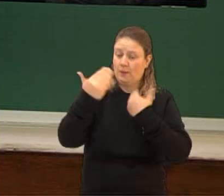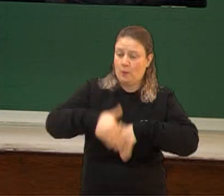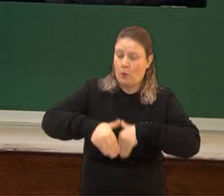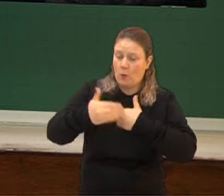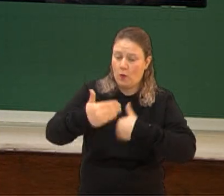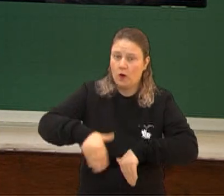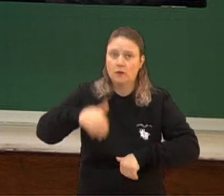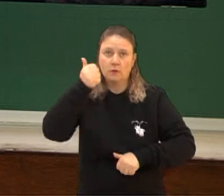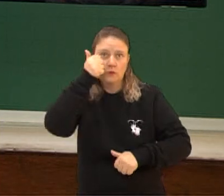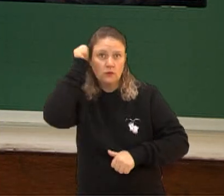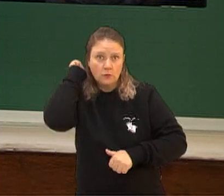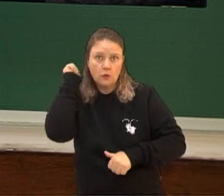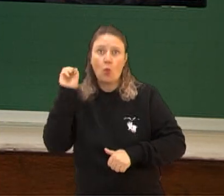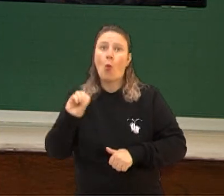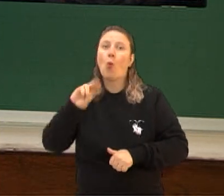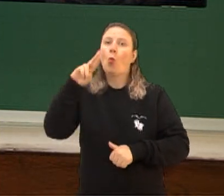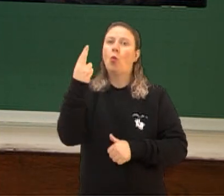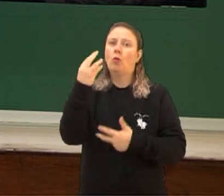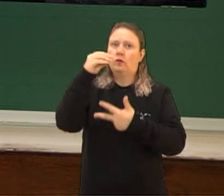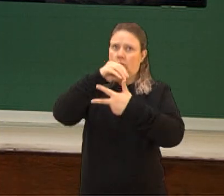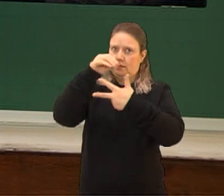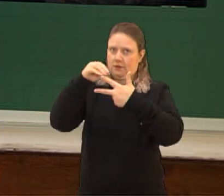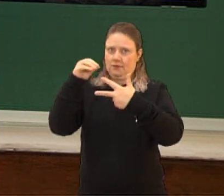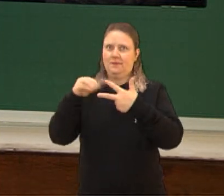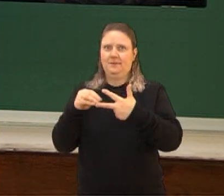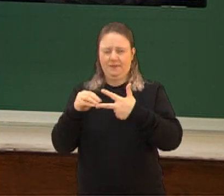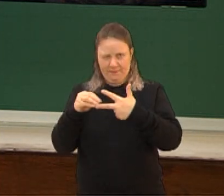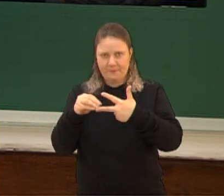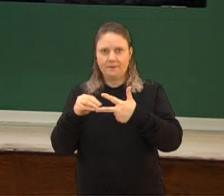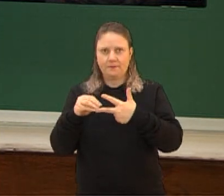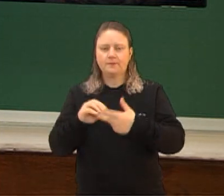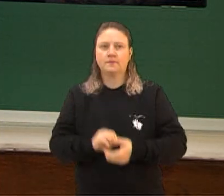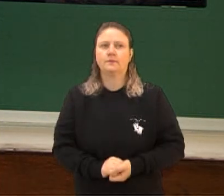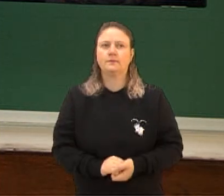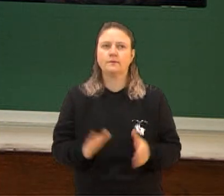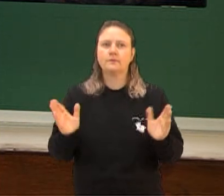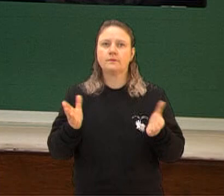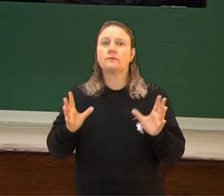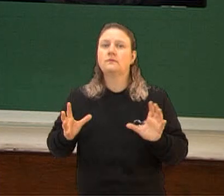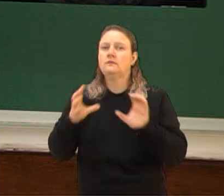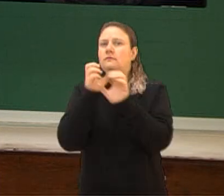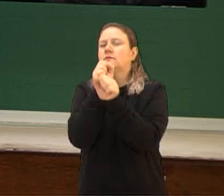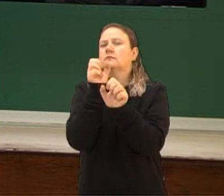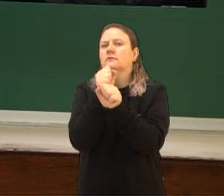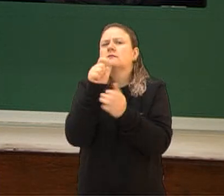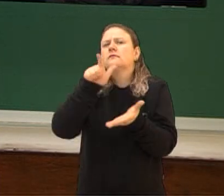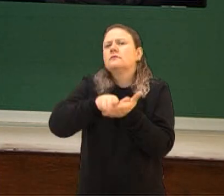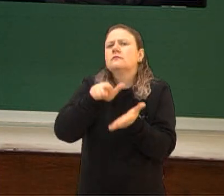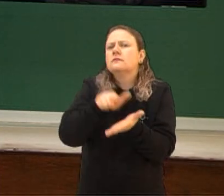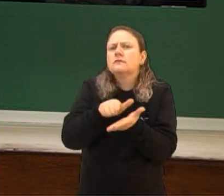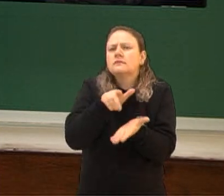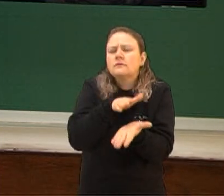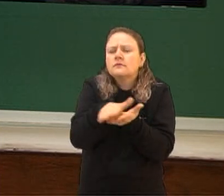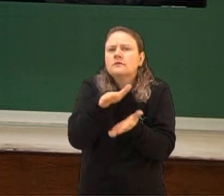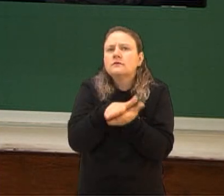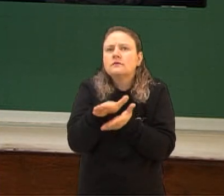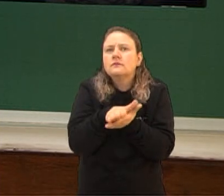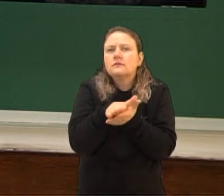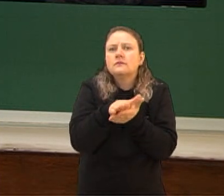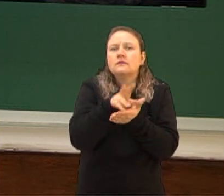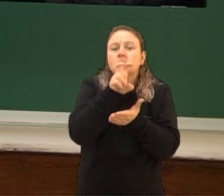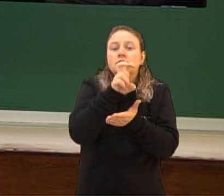vestibular ou Enem. Muito bem. Vamos ver quanto de papelão seria gasto para 500